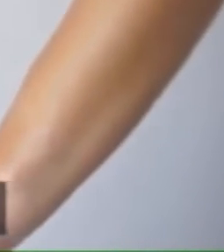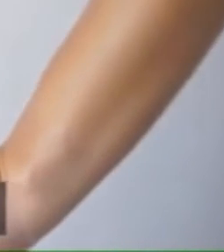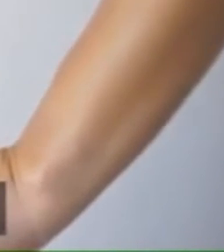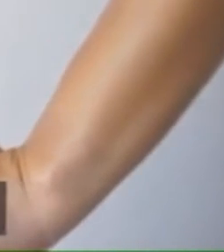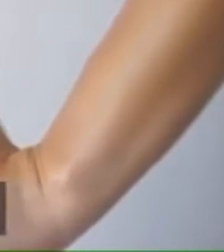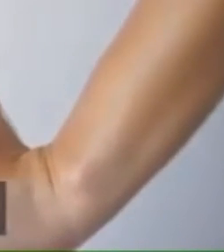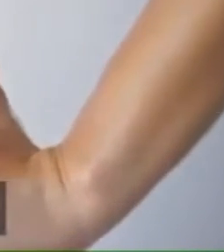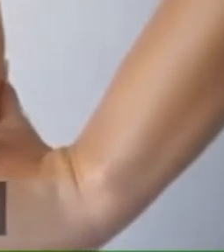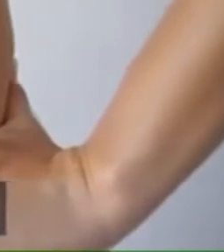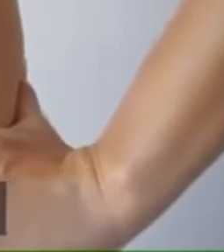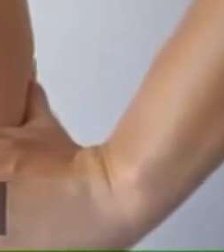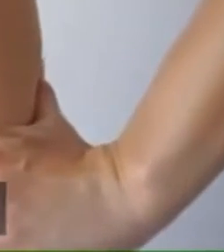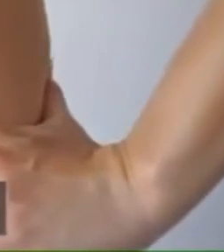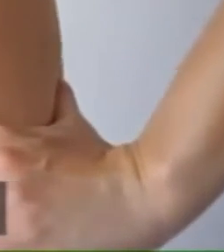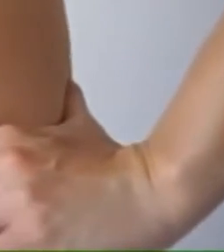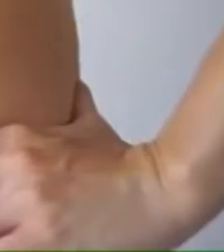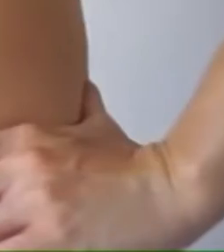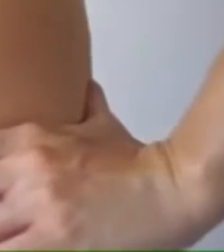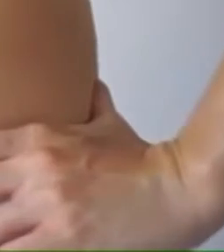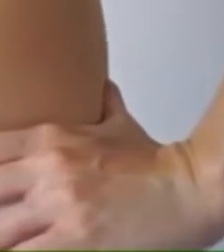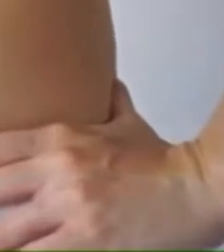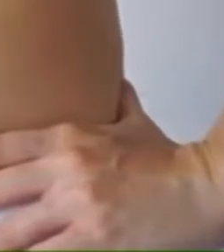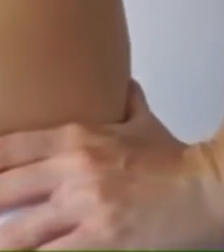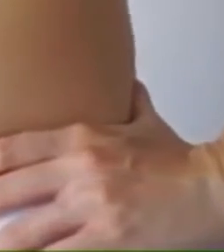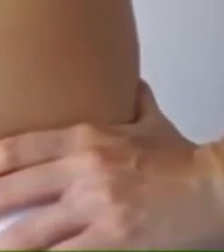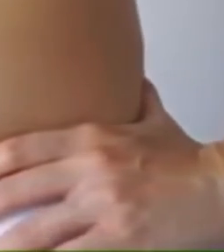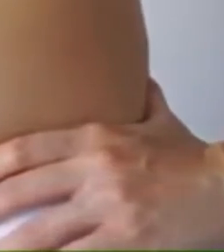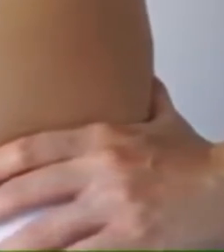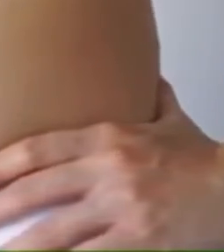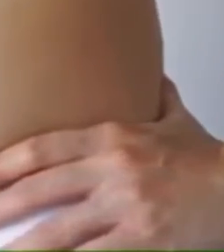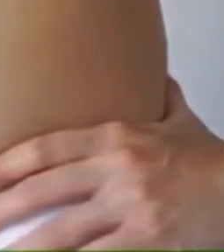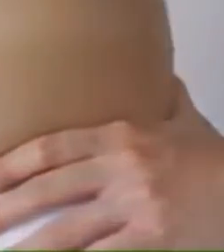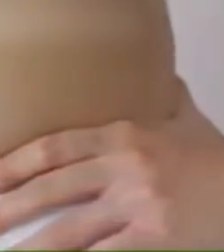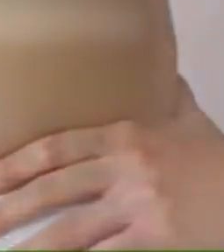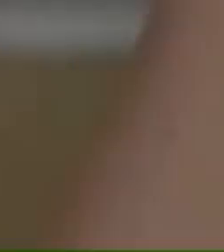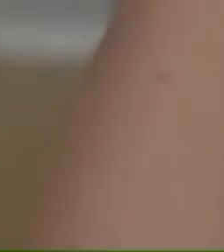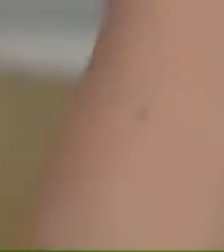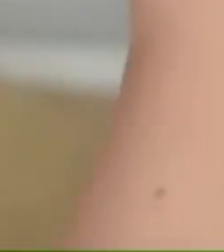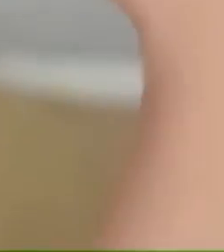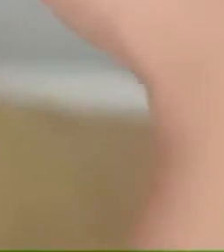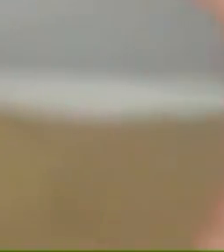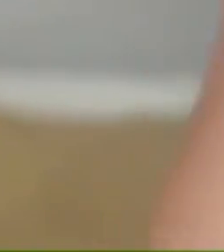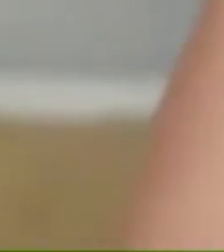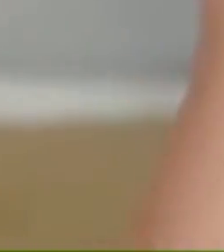Basta abster-se do consumo de álcool durante a gravidez e a lactação.